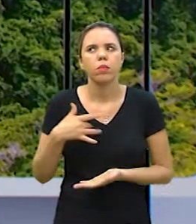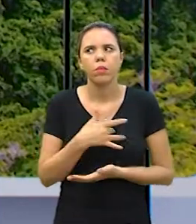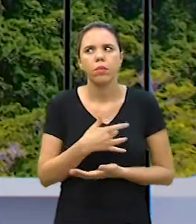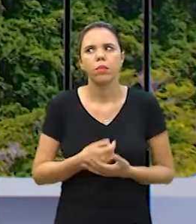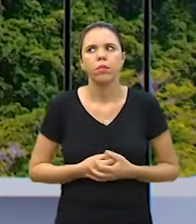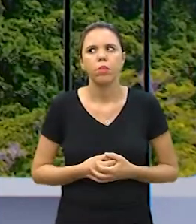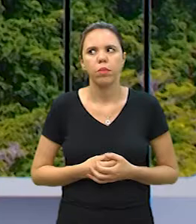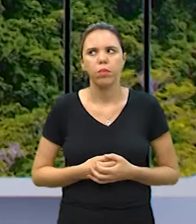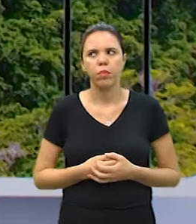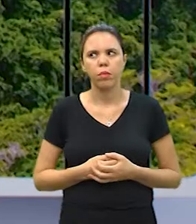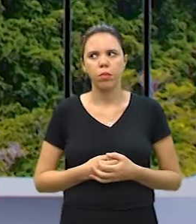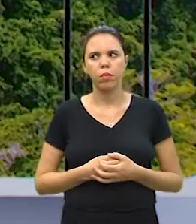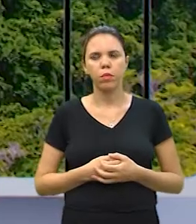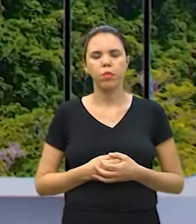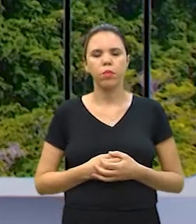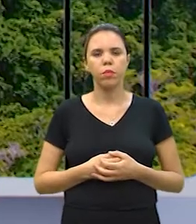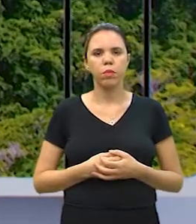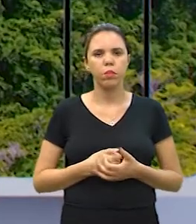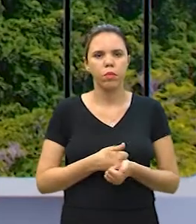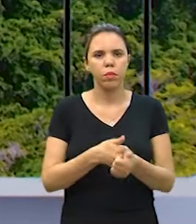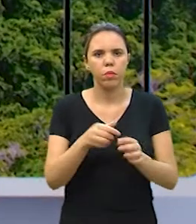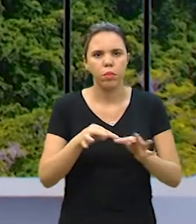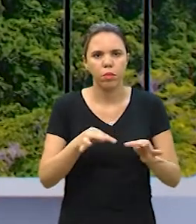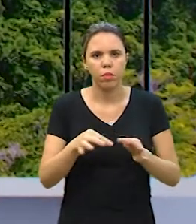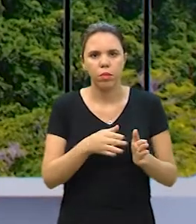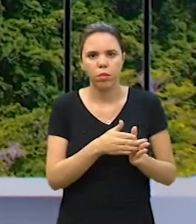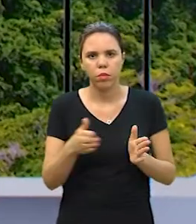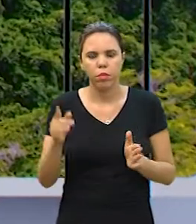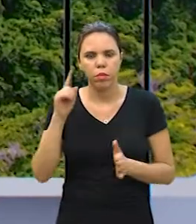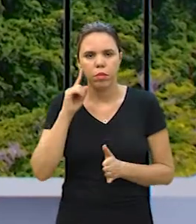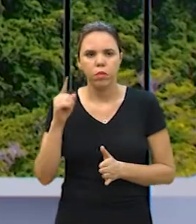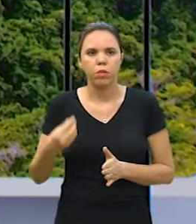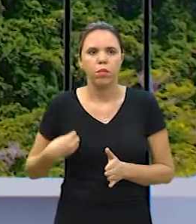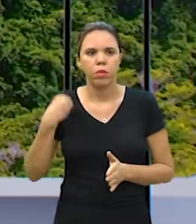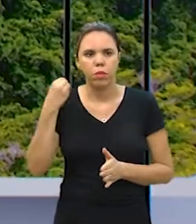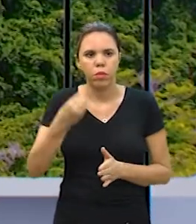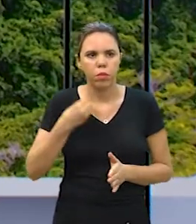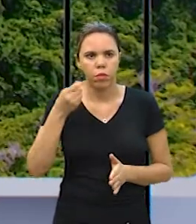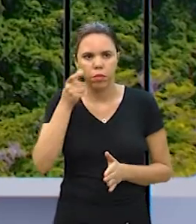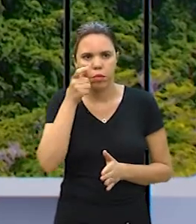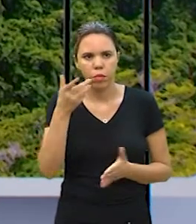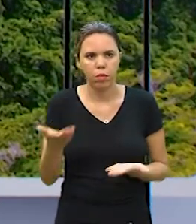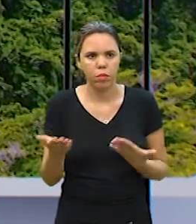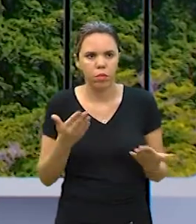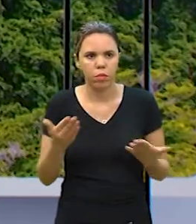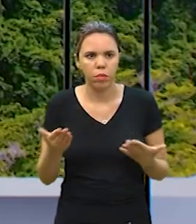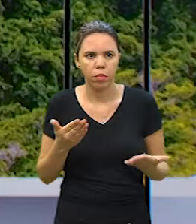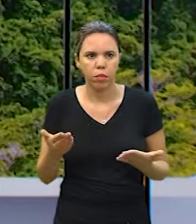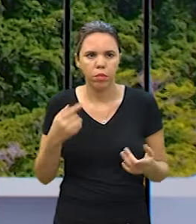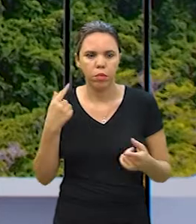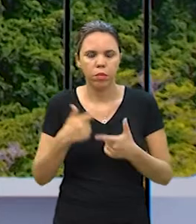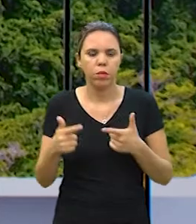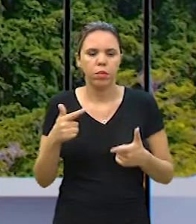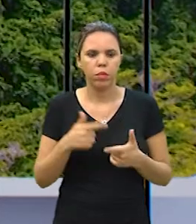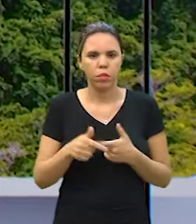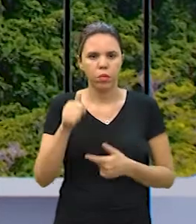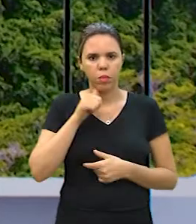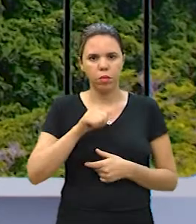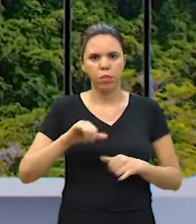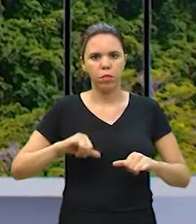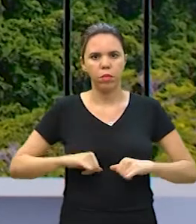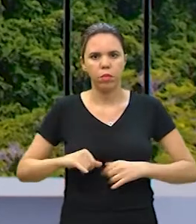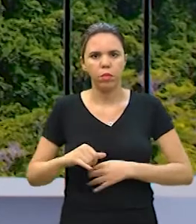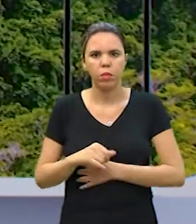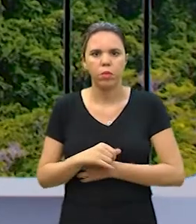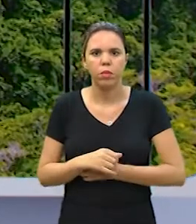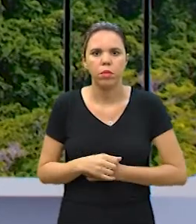básica de saúde, para que quem está no acompanhamento cotidiano, quem está vivenciando, quem está vendo quais são os problemas que aquela mulher